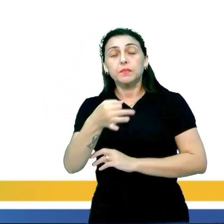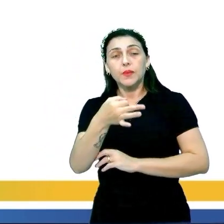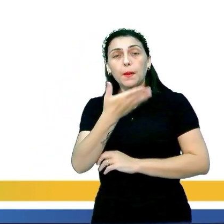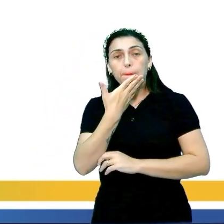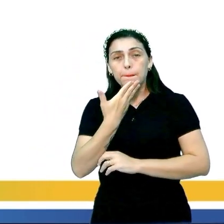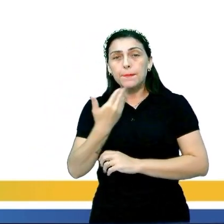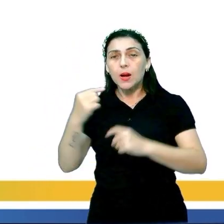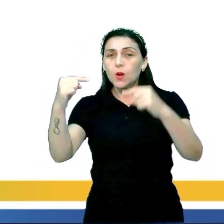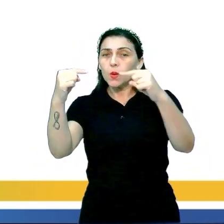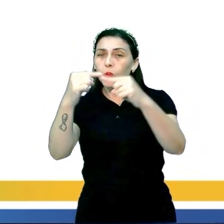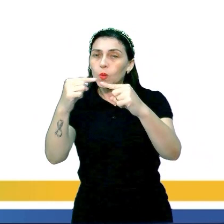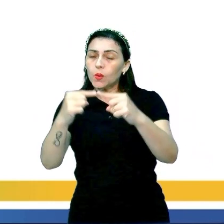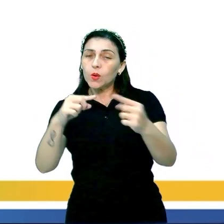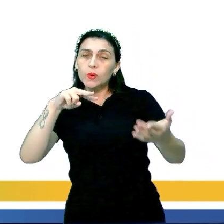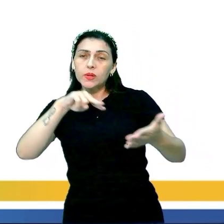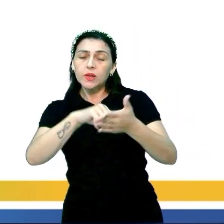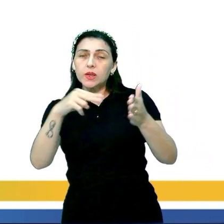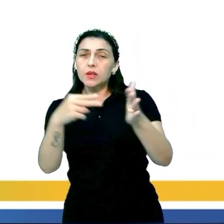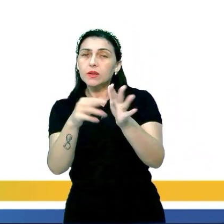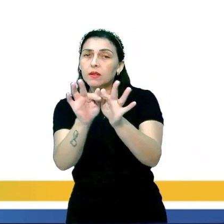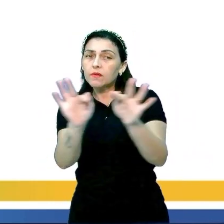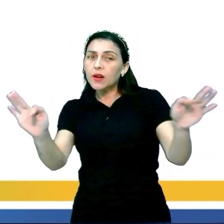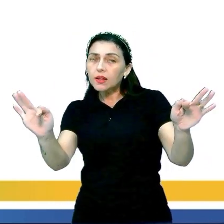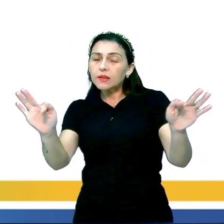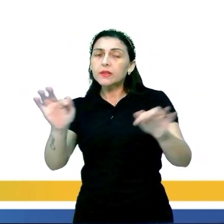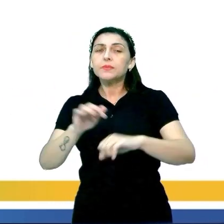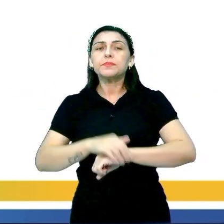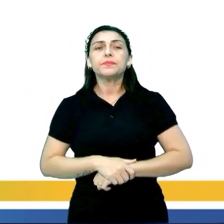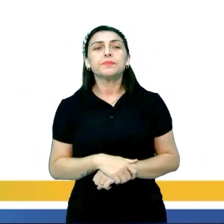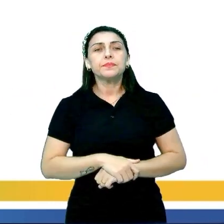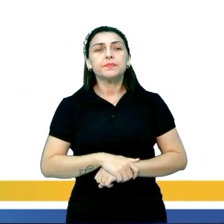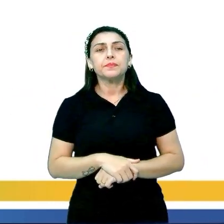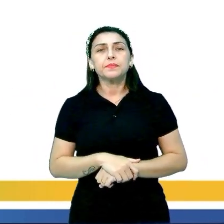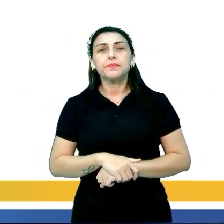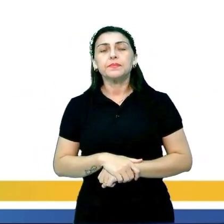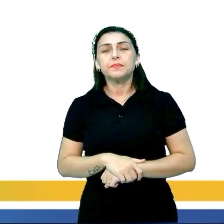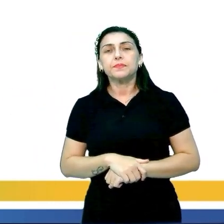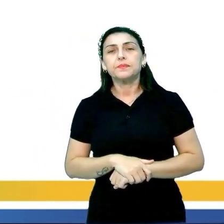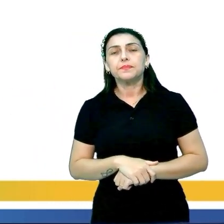opção que melhor corresponde ao sentido desta frase é,